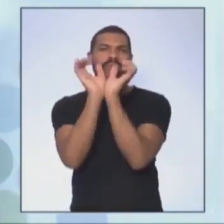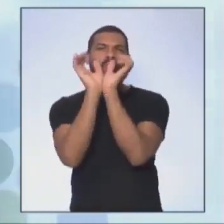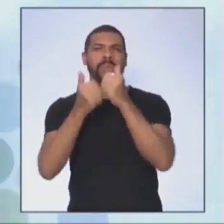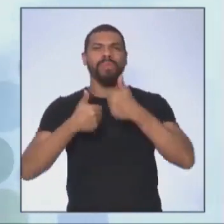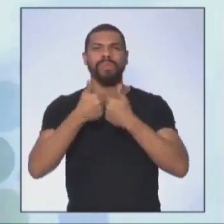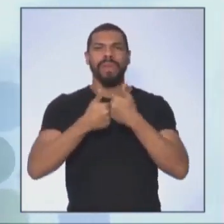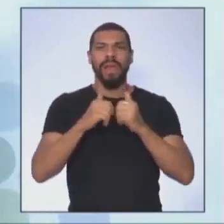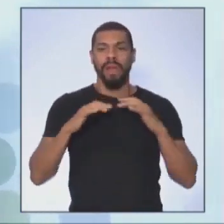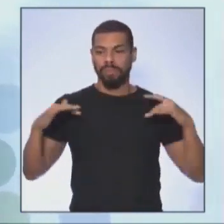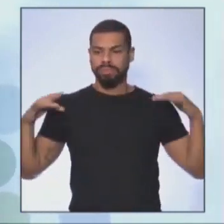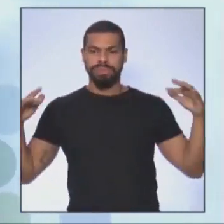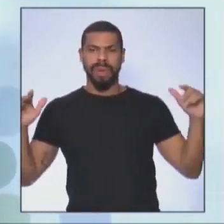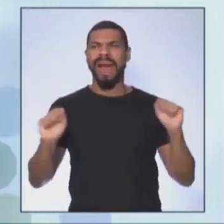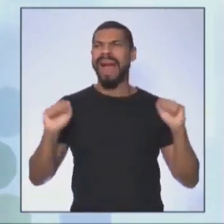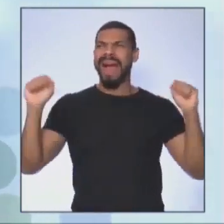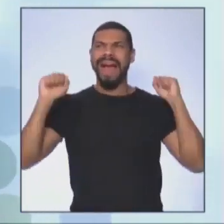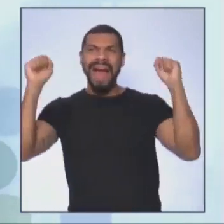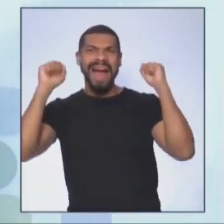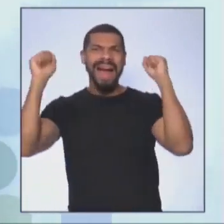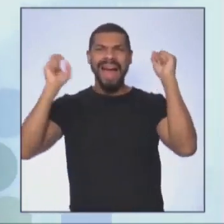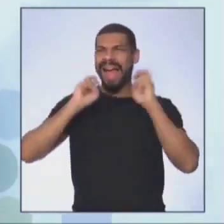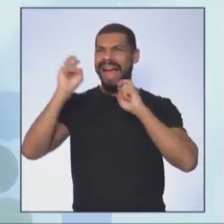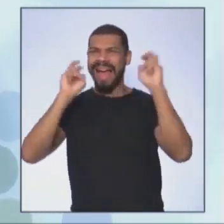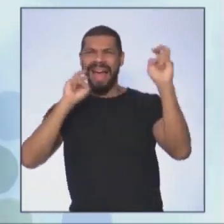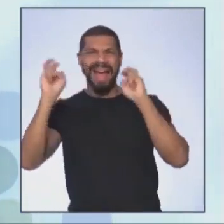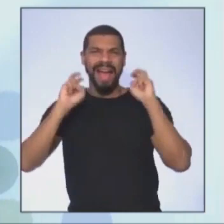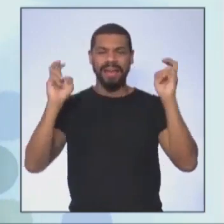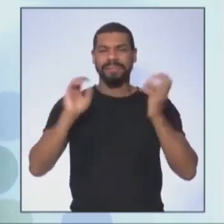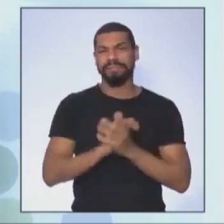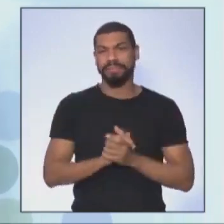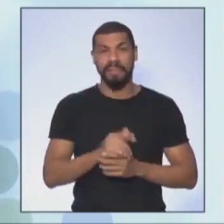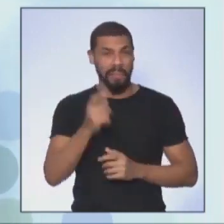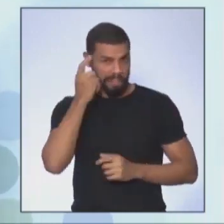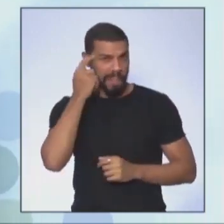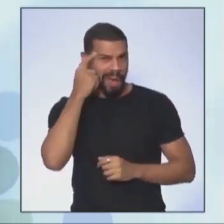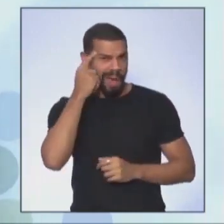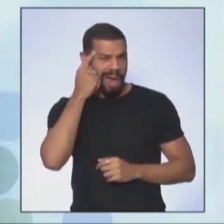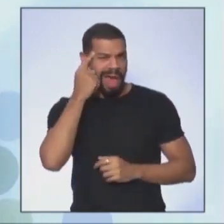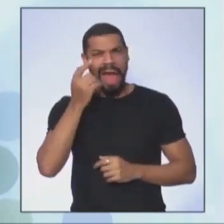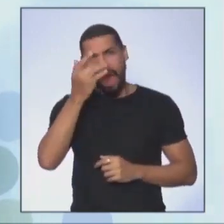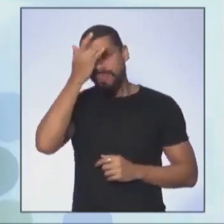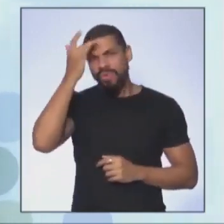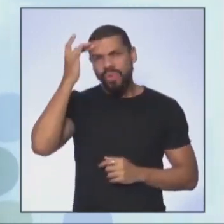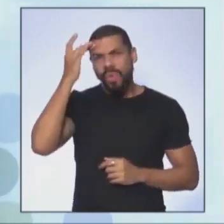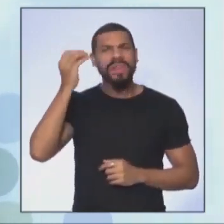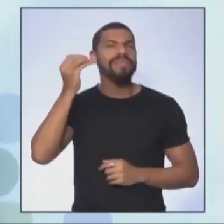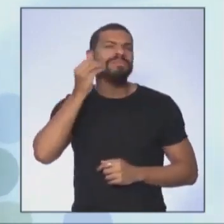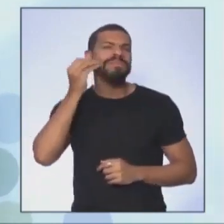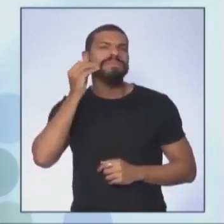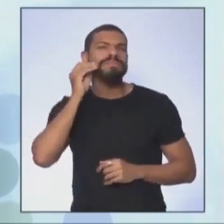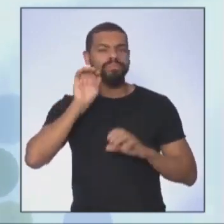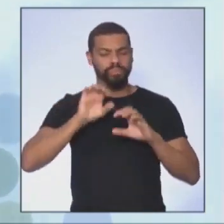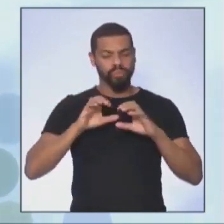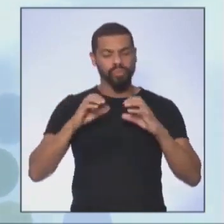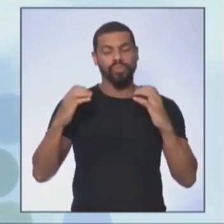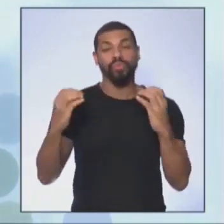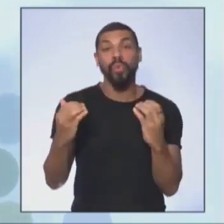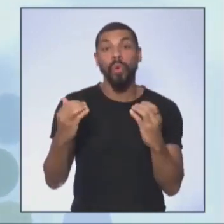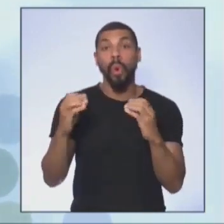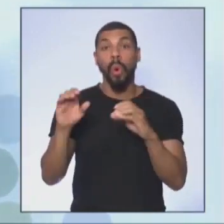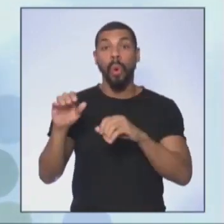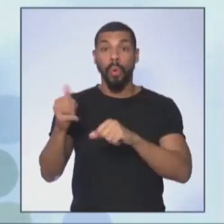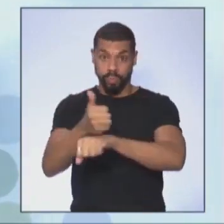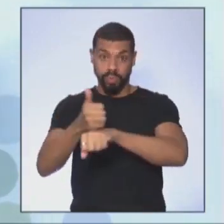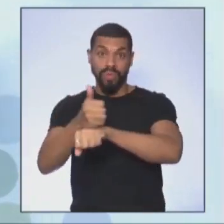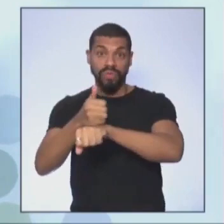Imagina a energia que as pessoas vão ter, a gritaria que vai ser. Bom, a pessoa que vai projetar esse estádio, o engenheiro, ele tem que tomar muito